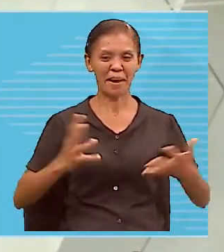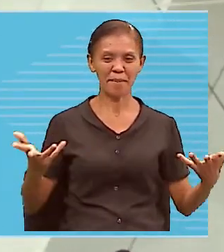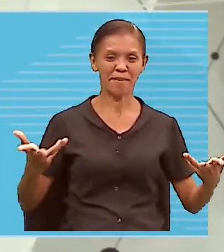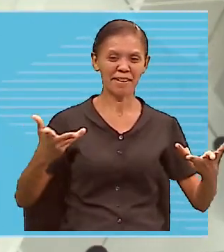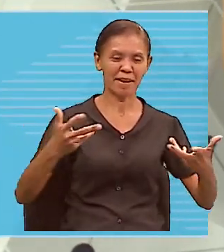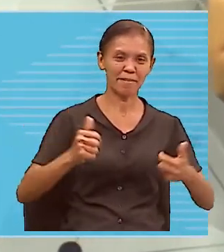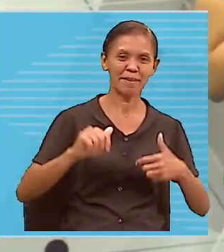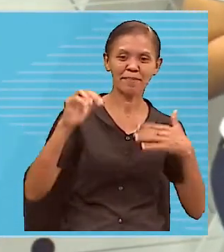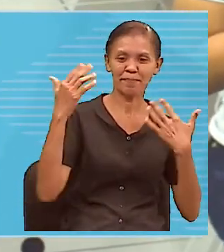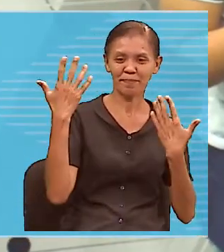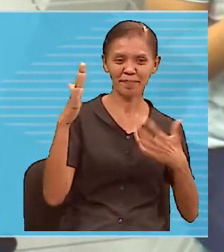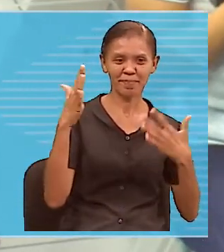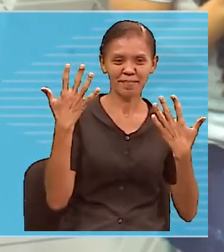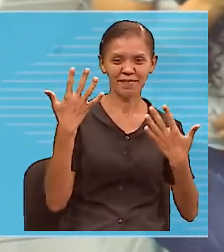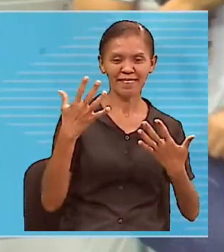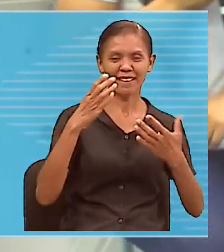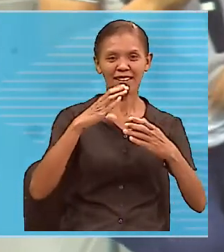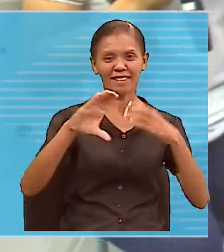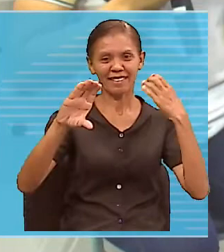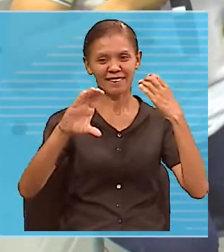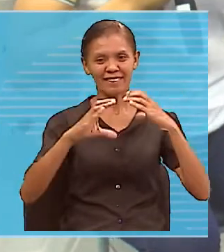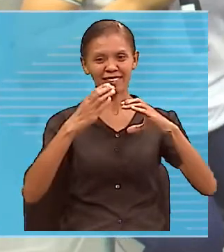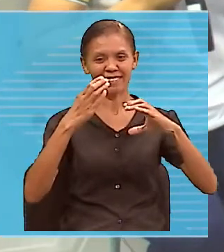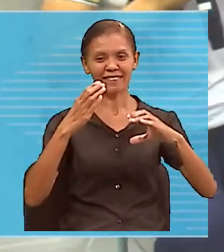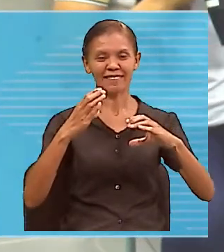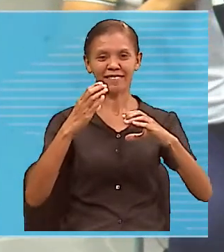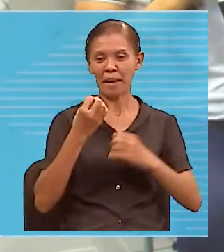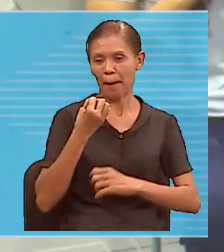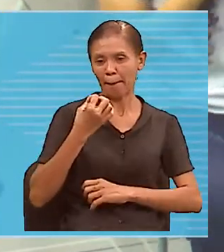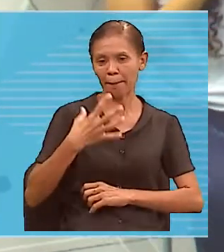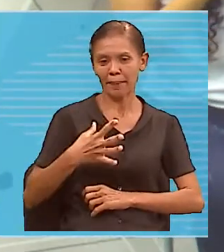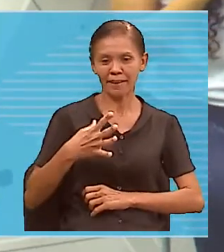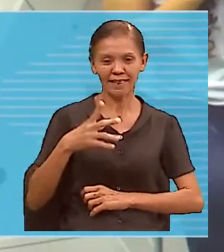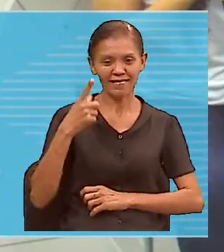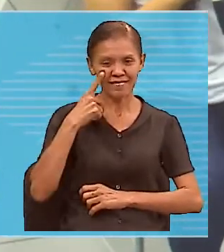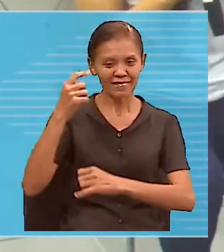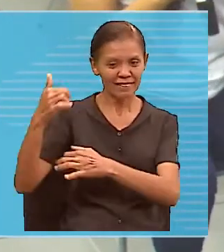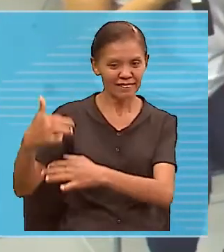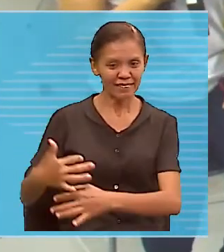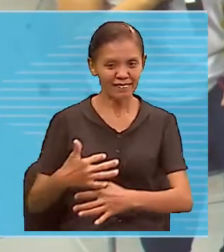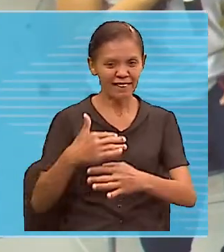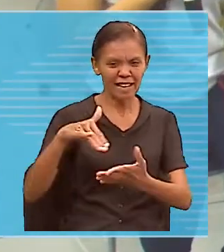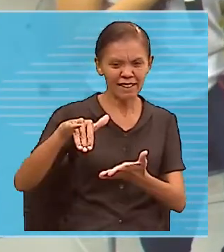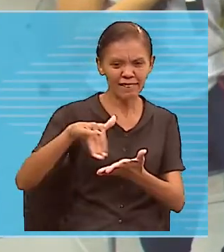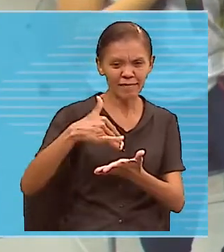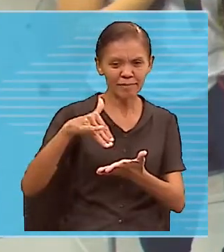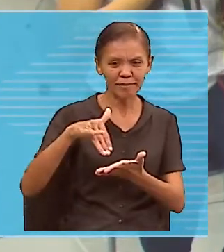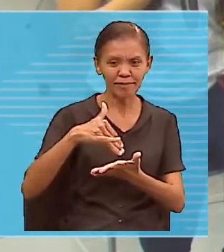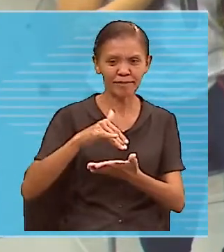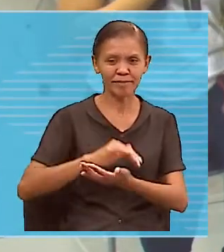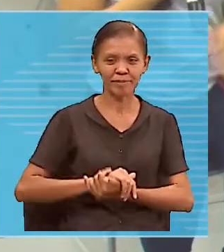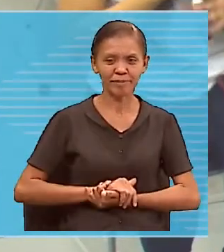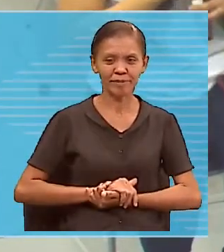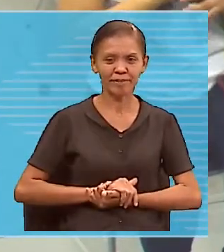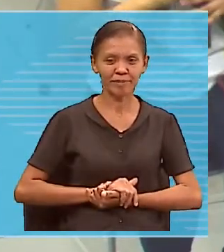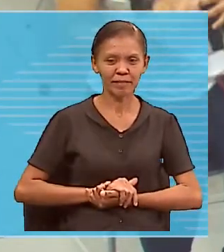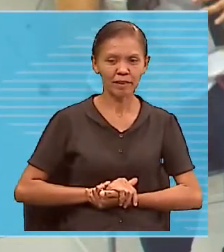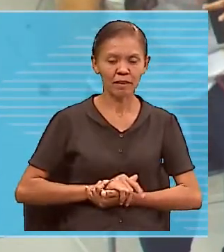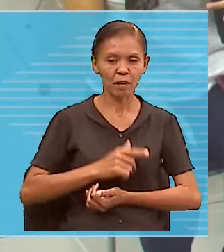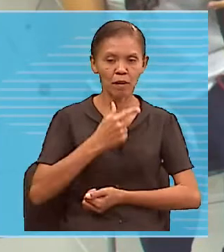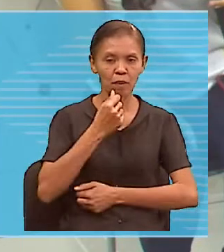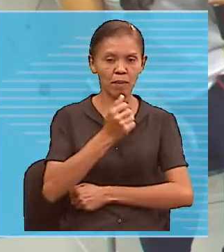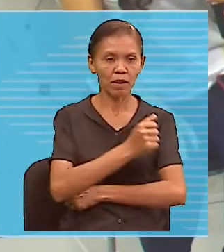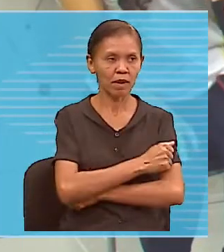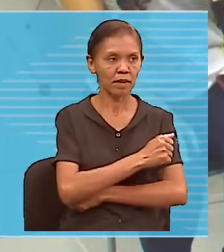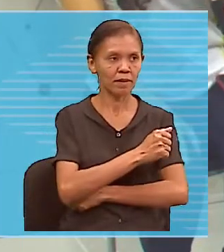Maravilha, parabéns, canta muito, e as mensagens no chat não param, né? A gente tem o Pedro Rico,